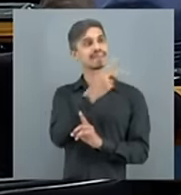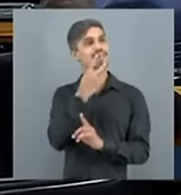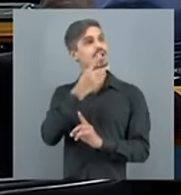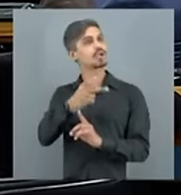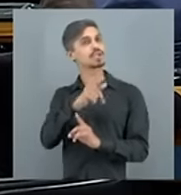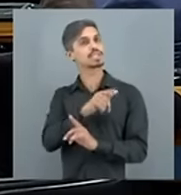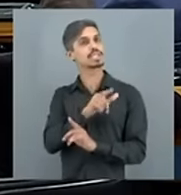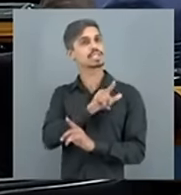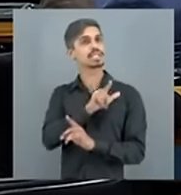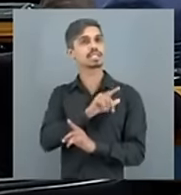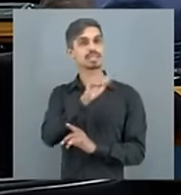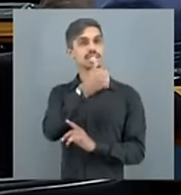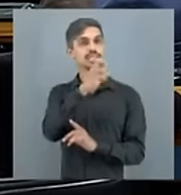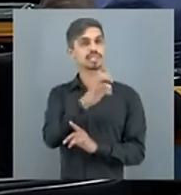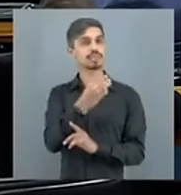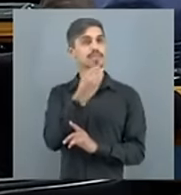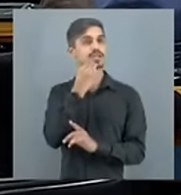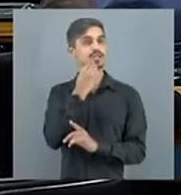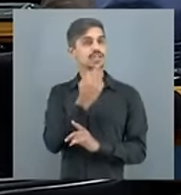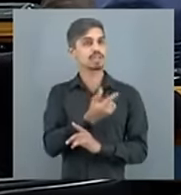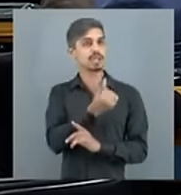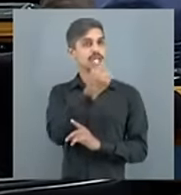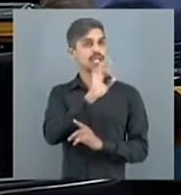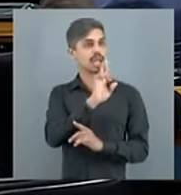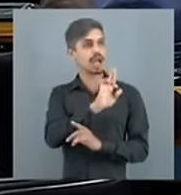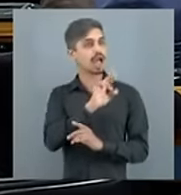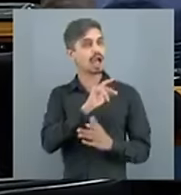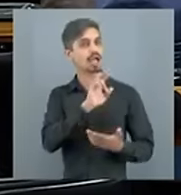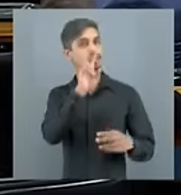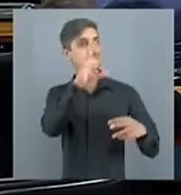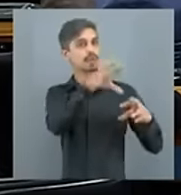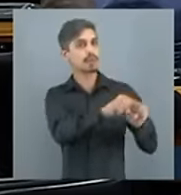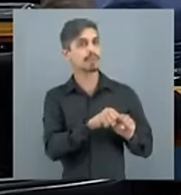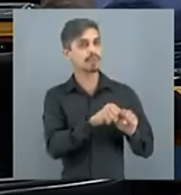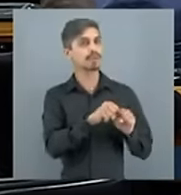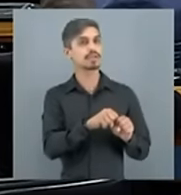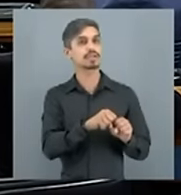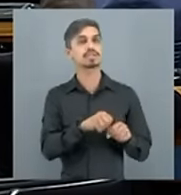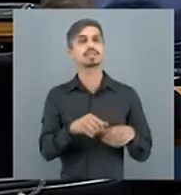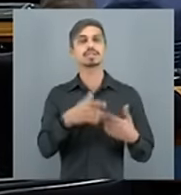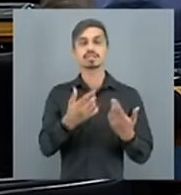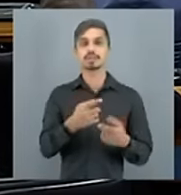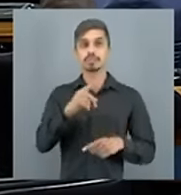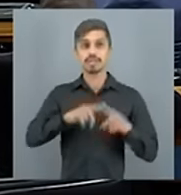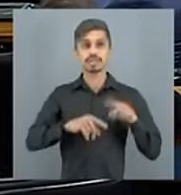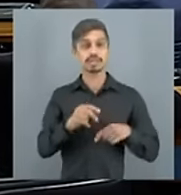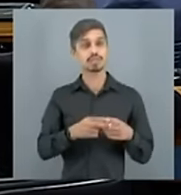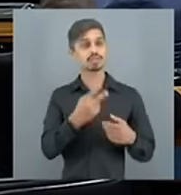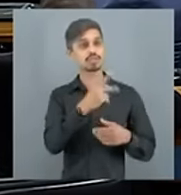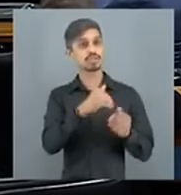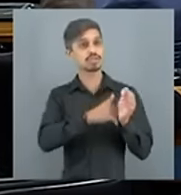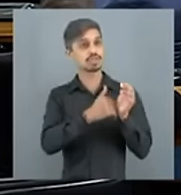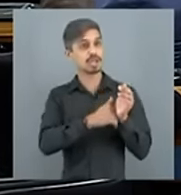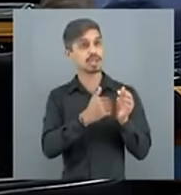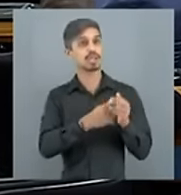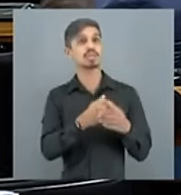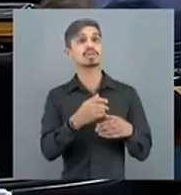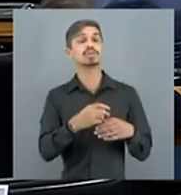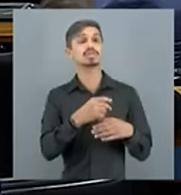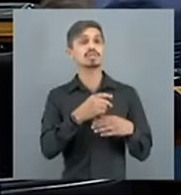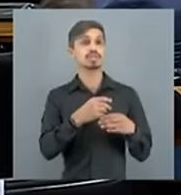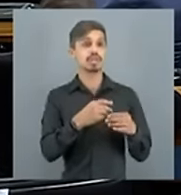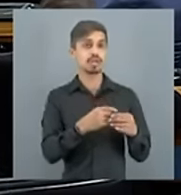15 milhões de reais apreendidos, certo? Além de bens, sim, que estavam em nome de terceiros, no seu sigilo bancário não foram identificadas